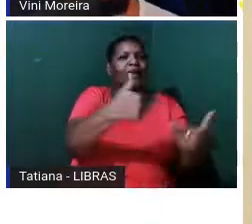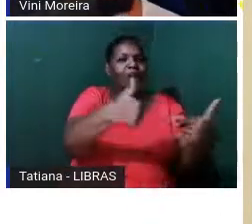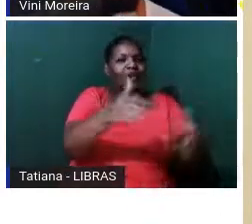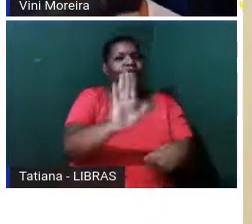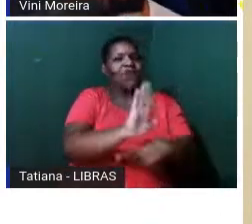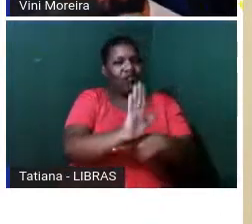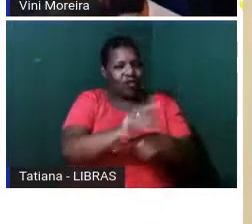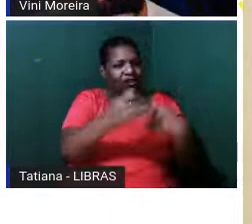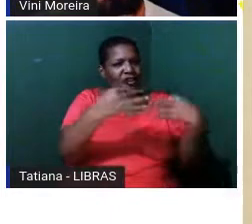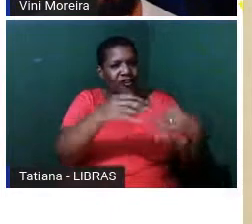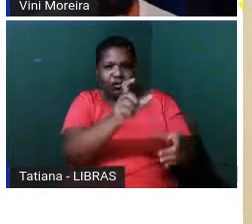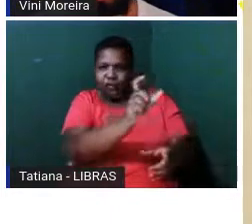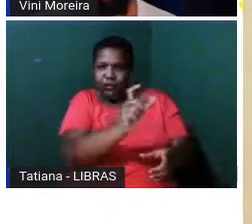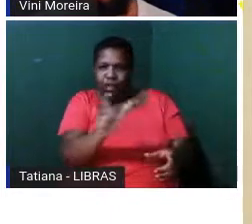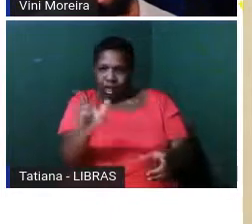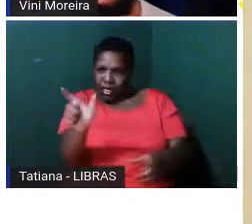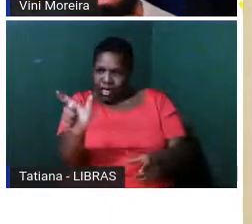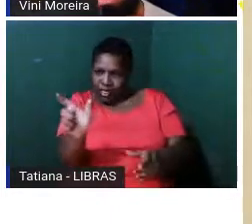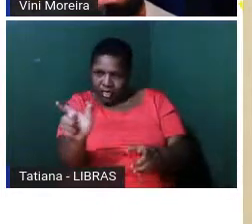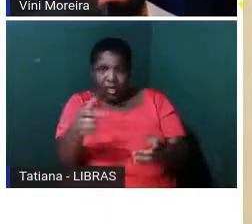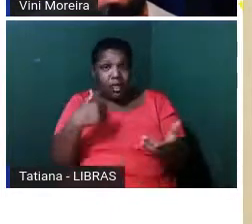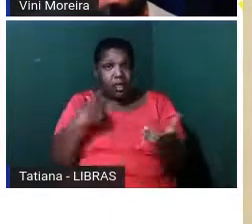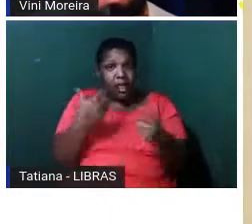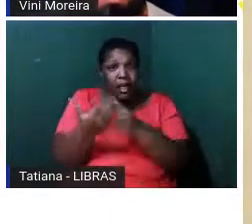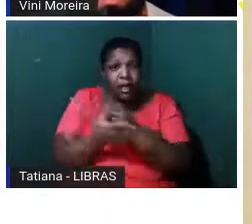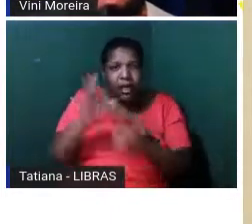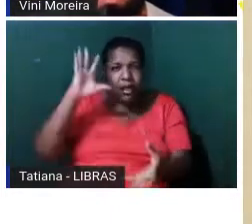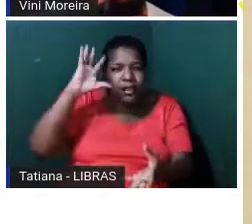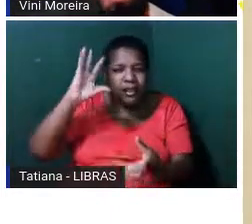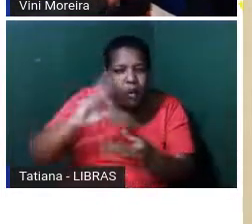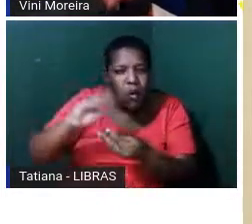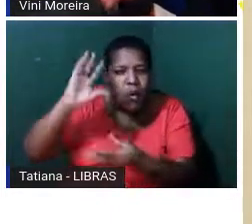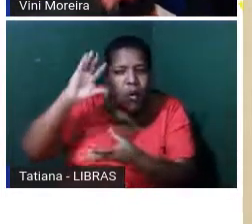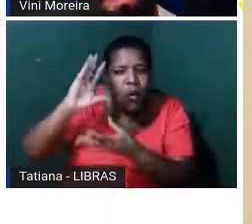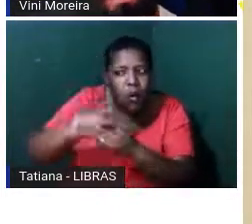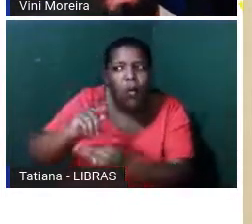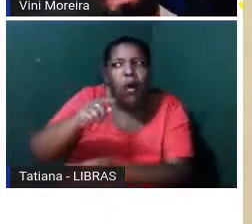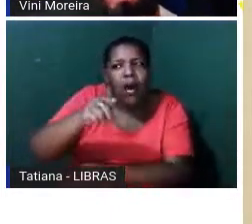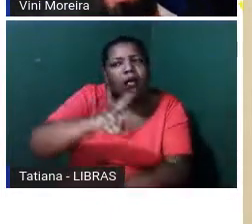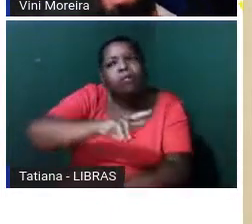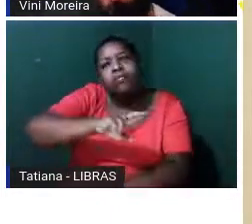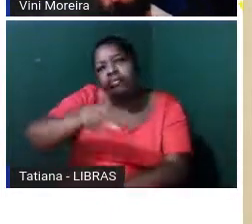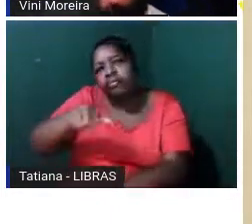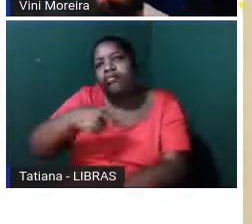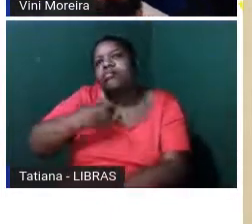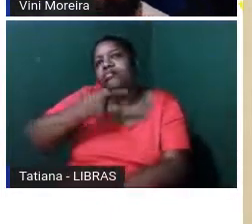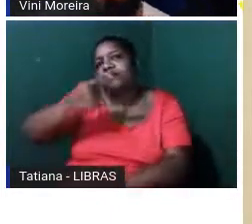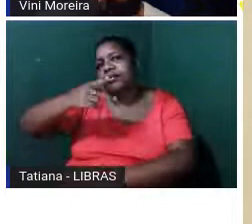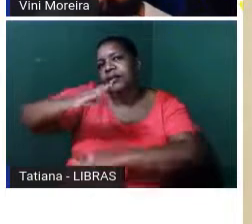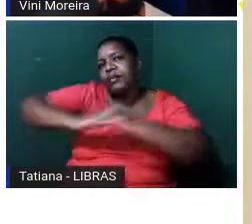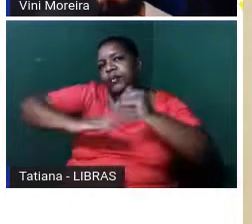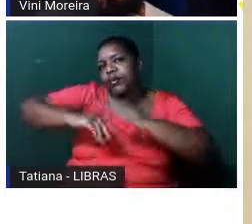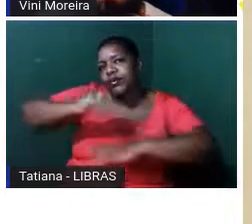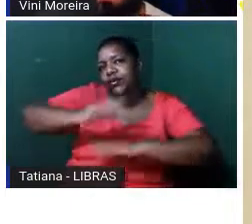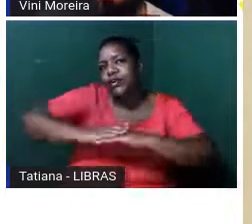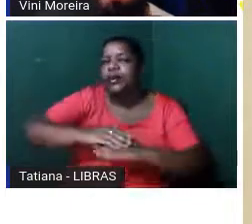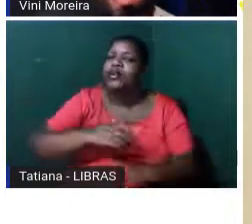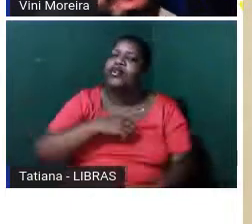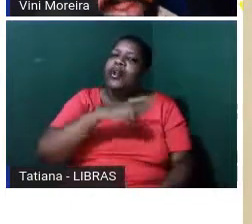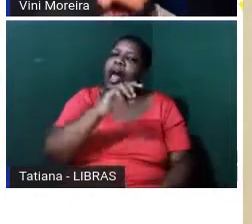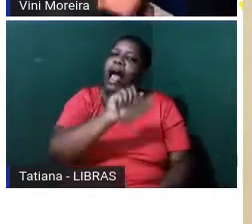vídeo esse tipo de base com esse tipo de noção que vai diferenciar um profissional de um amador